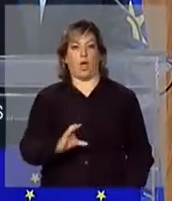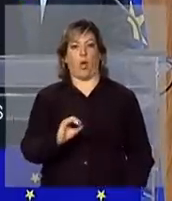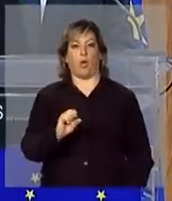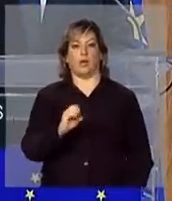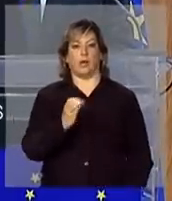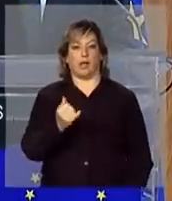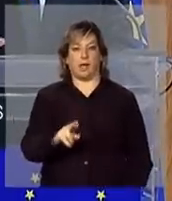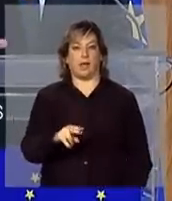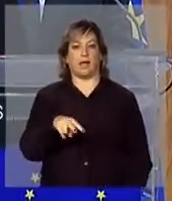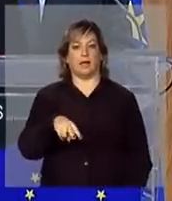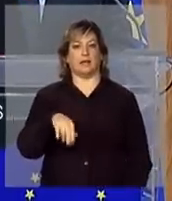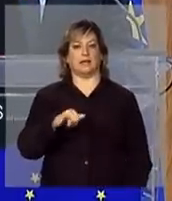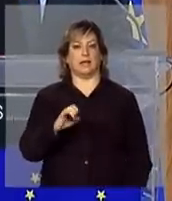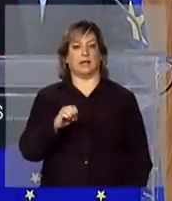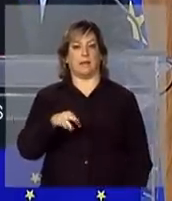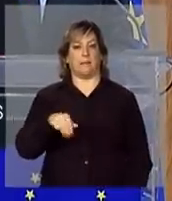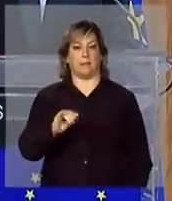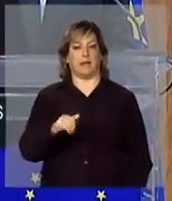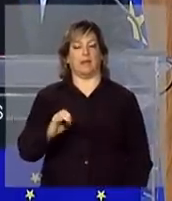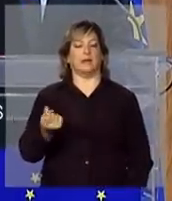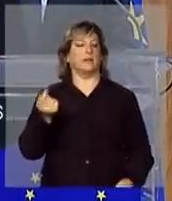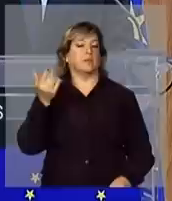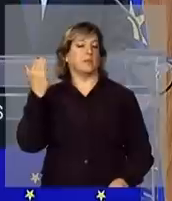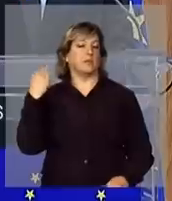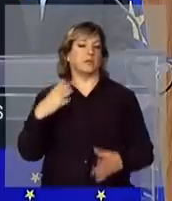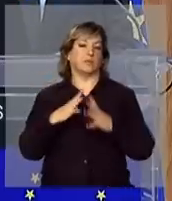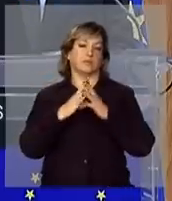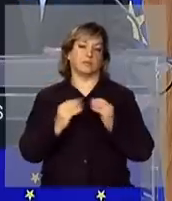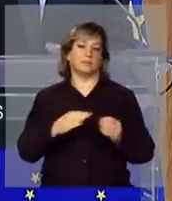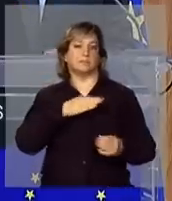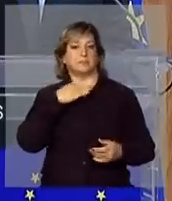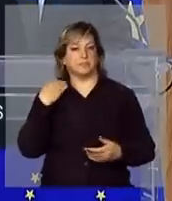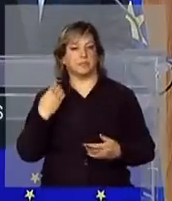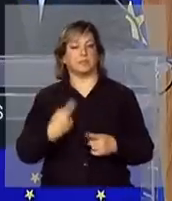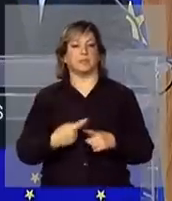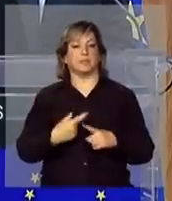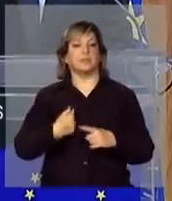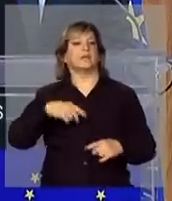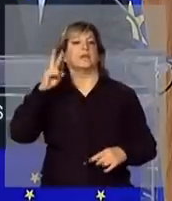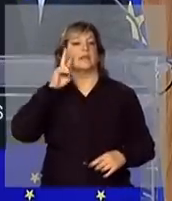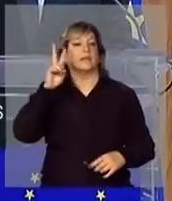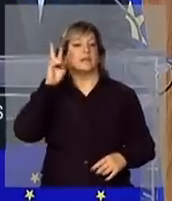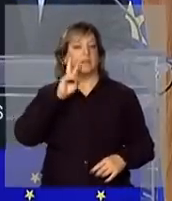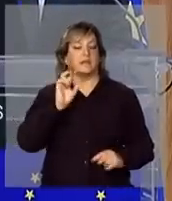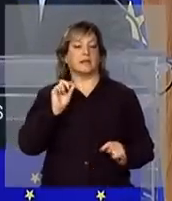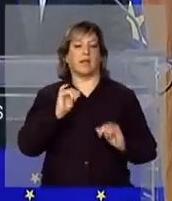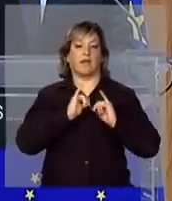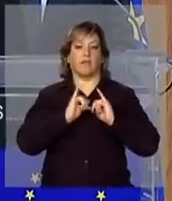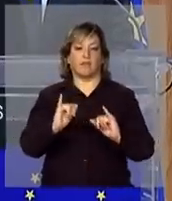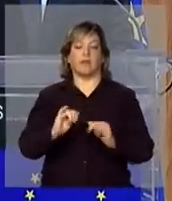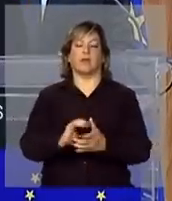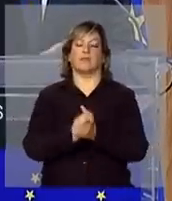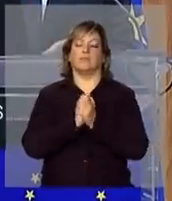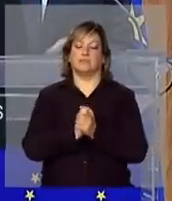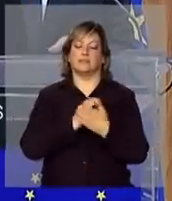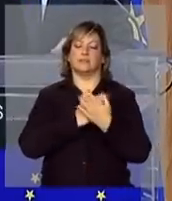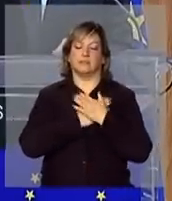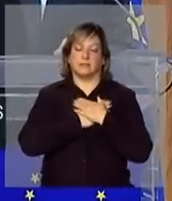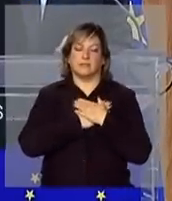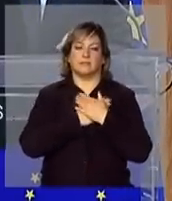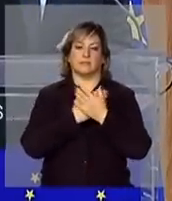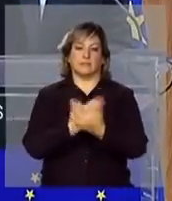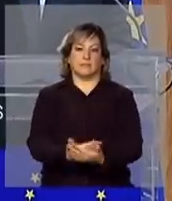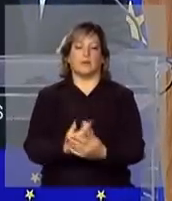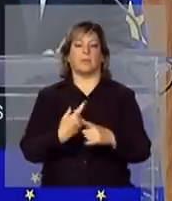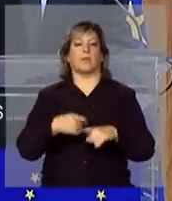Niemeyer, recentemente desaparecido, a quem gostaria de reiterar publicamente a minha homenagem pelo